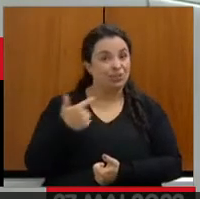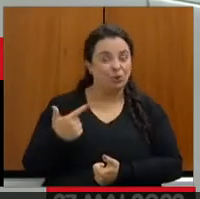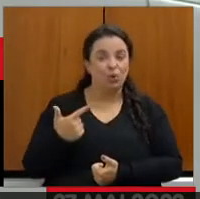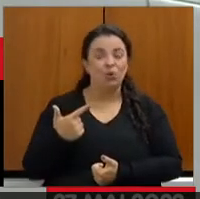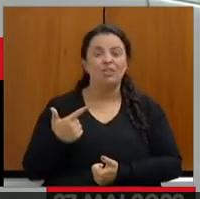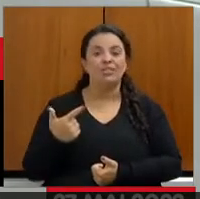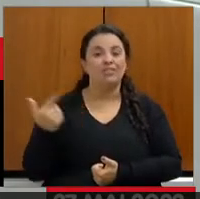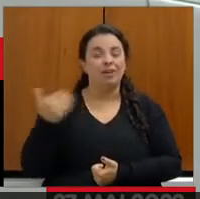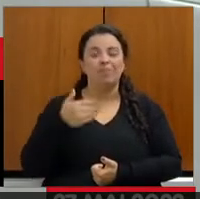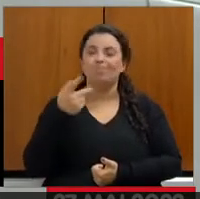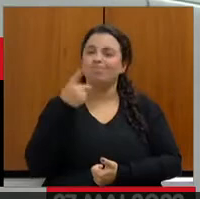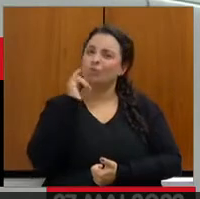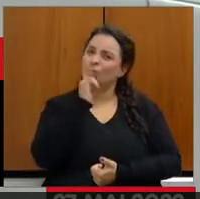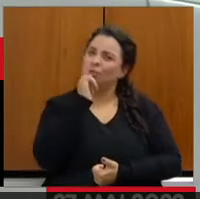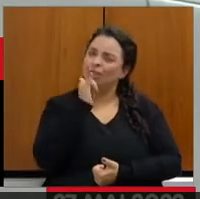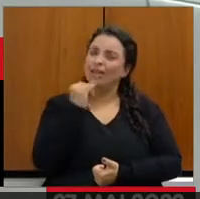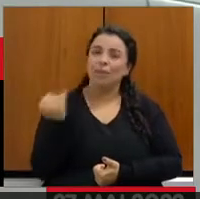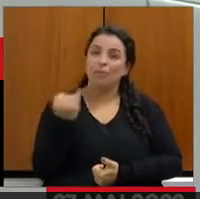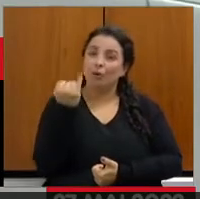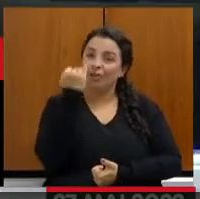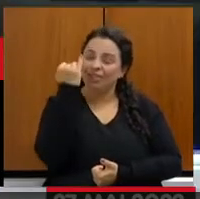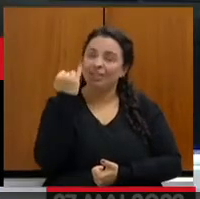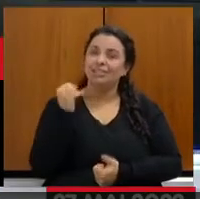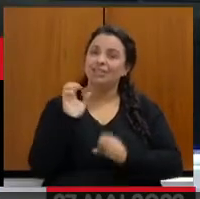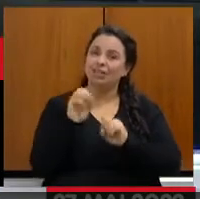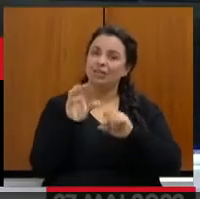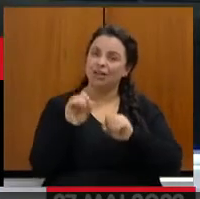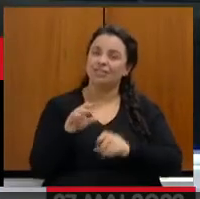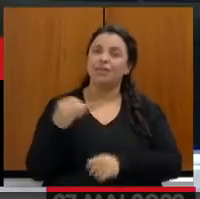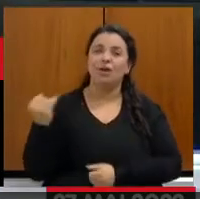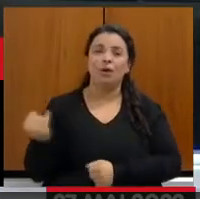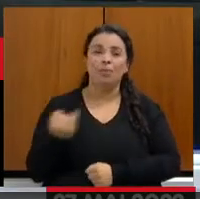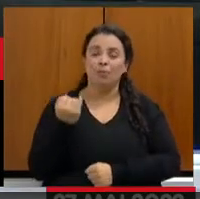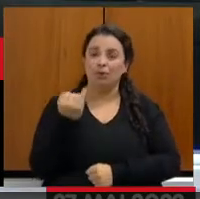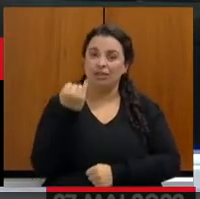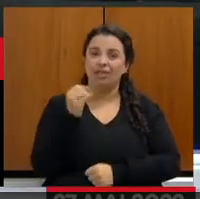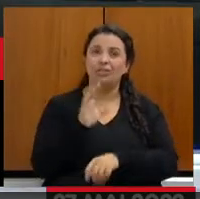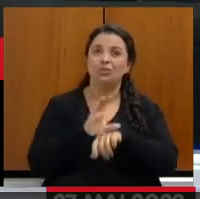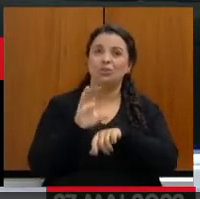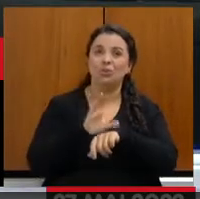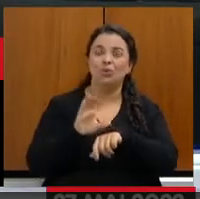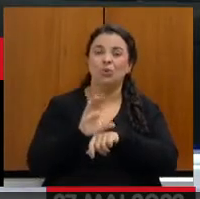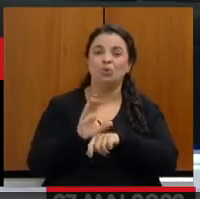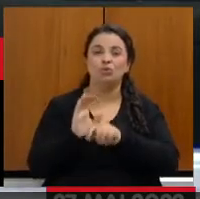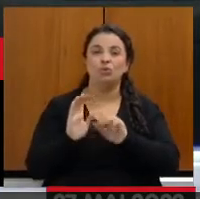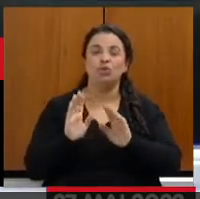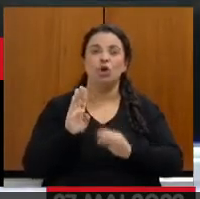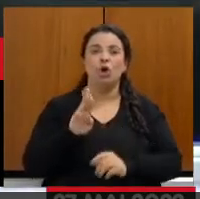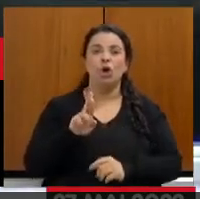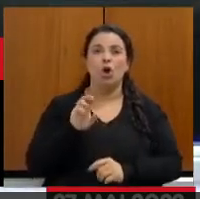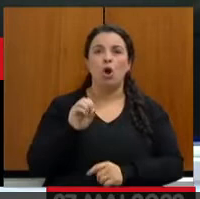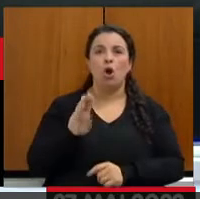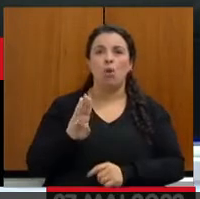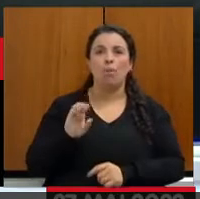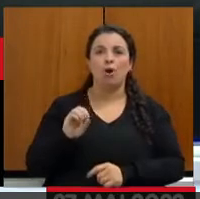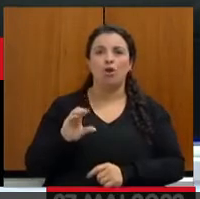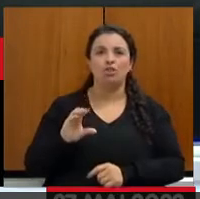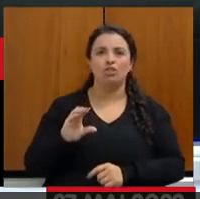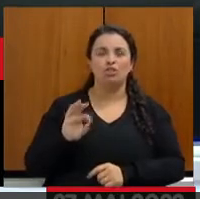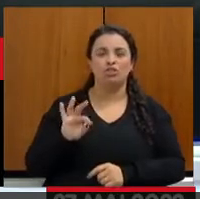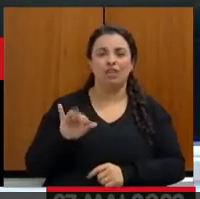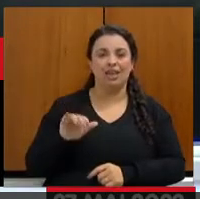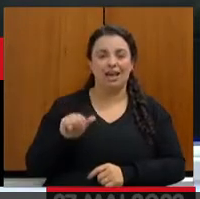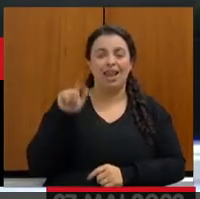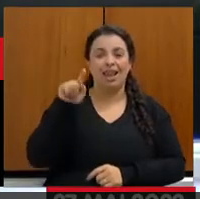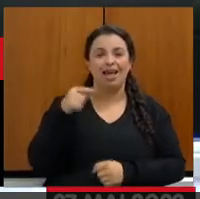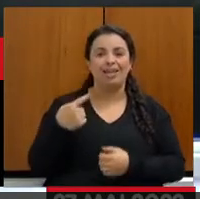trazendo para gente a importância da educação a importância do curso de robótica que ela participa lá no município de Nova Era